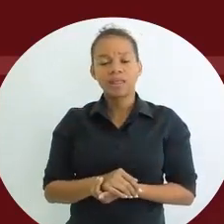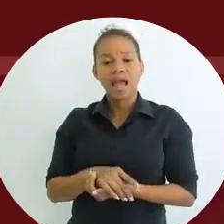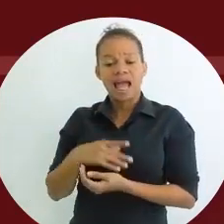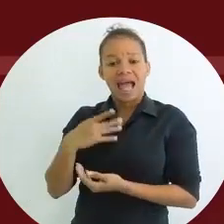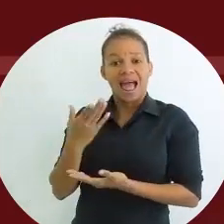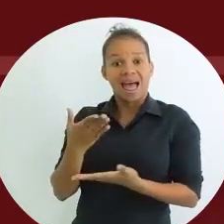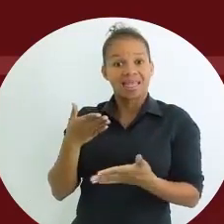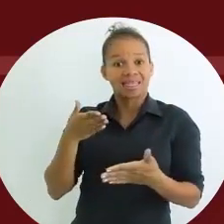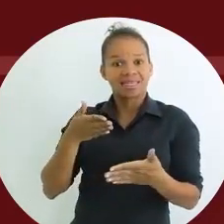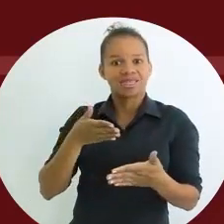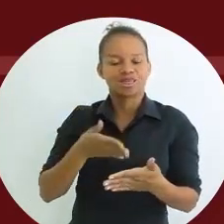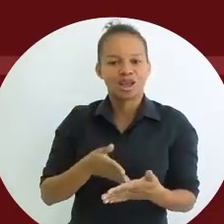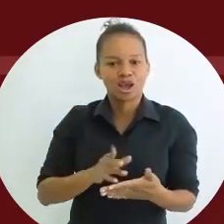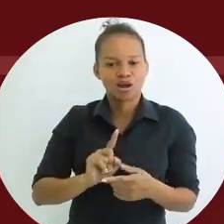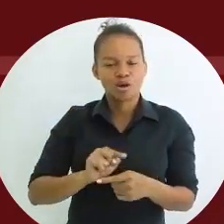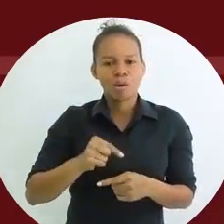até